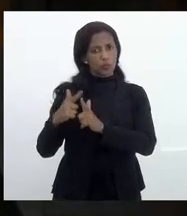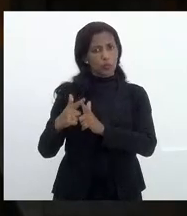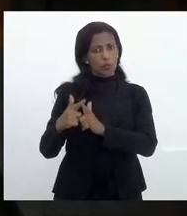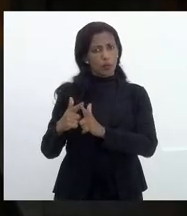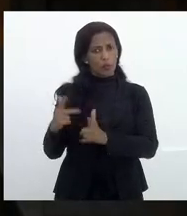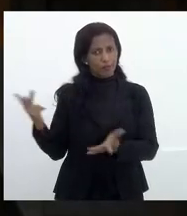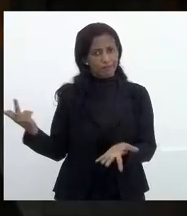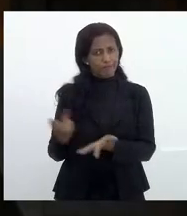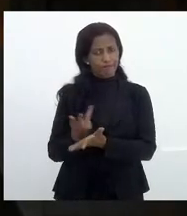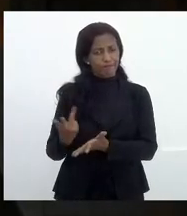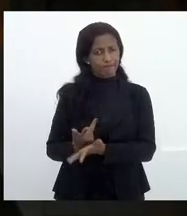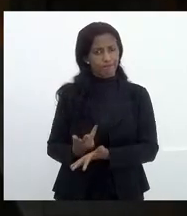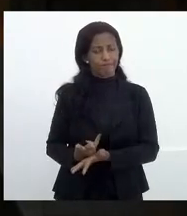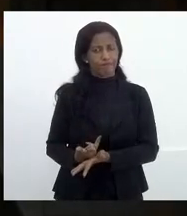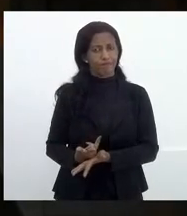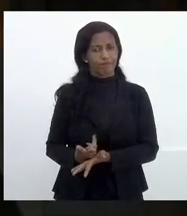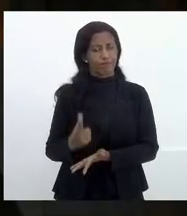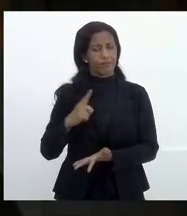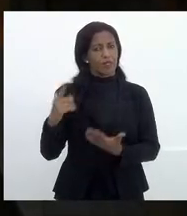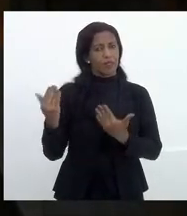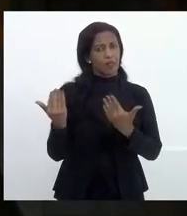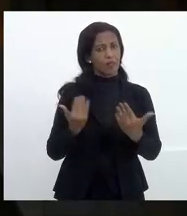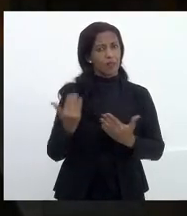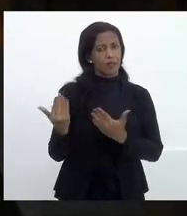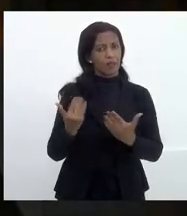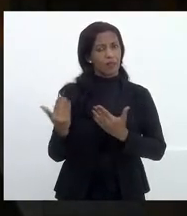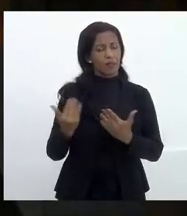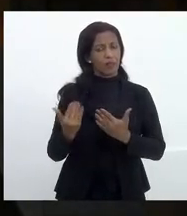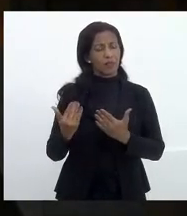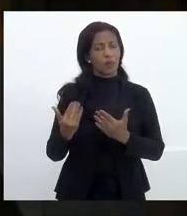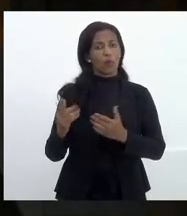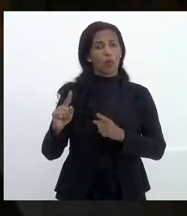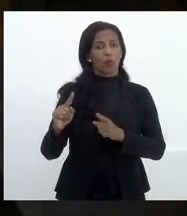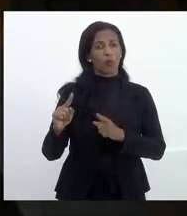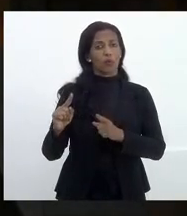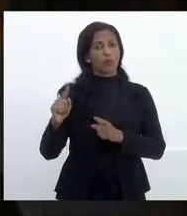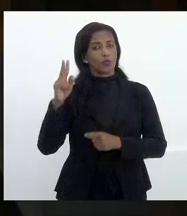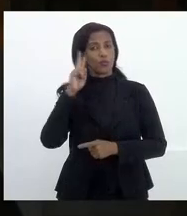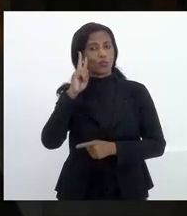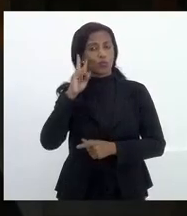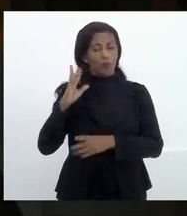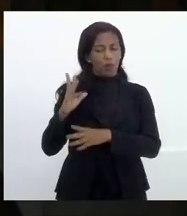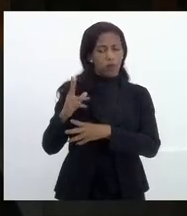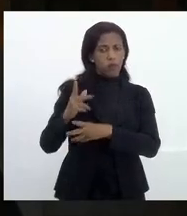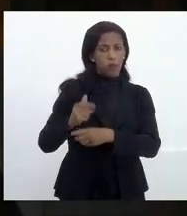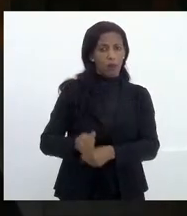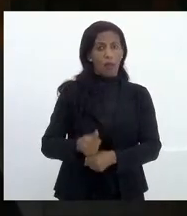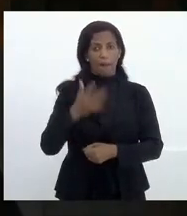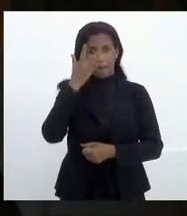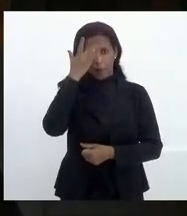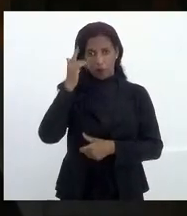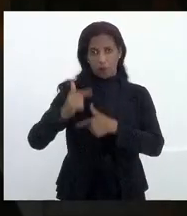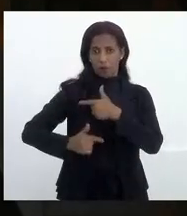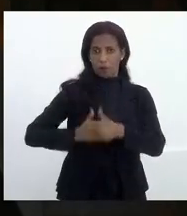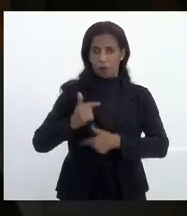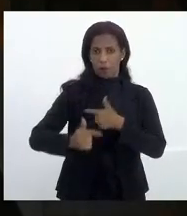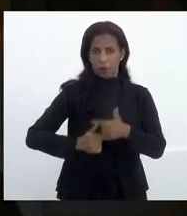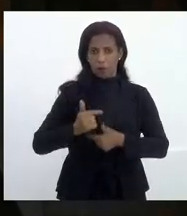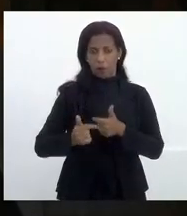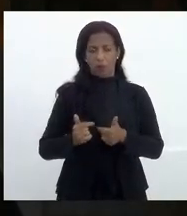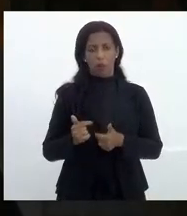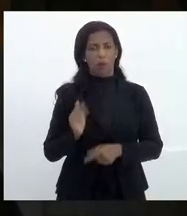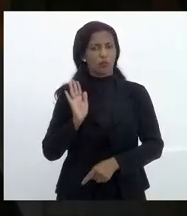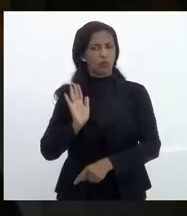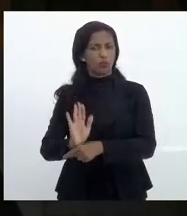enfrenta é tem relação com a sua construção histórica dos Servidores do Rio de Janeiro trabalharam e